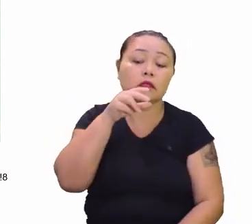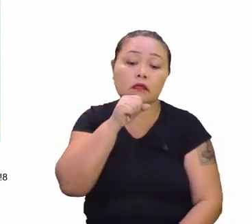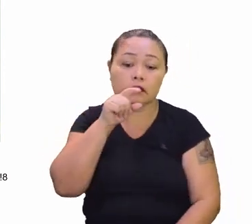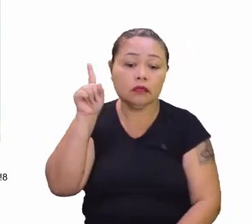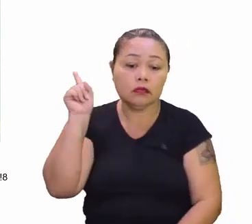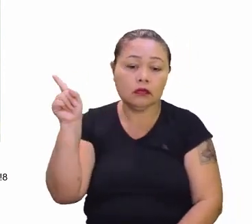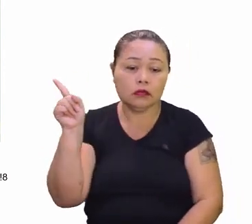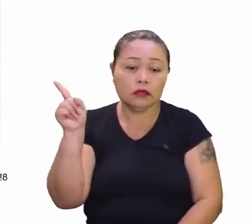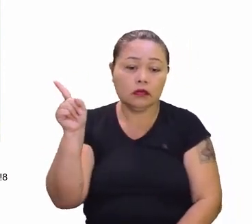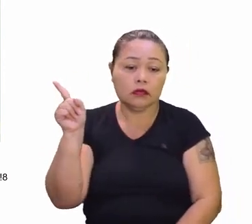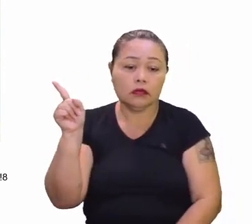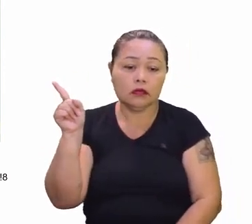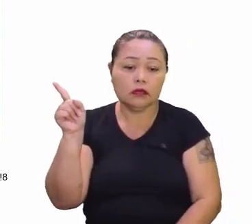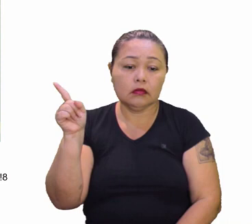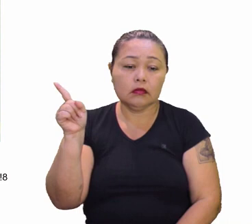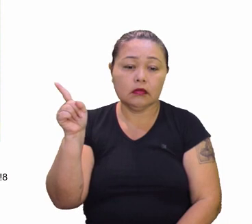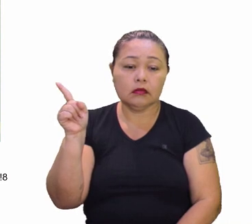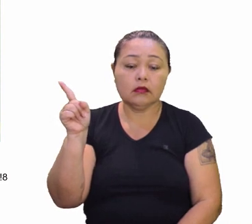Velho aqui,